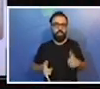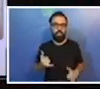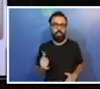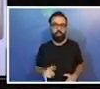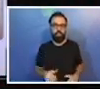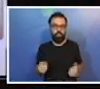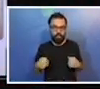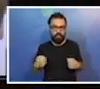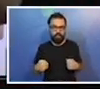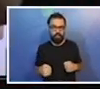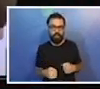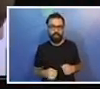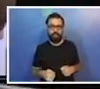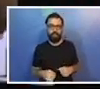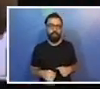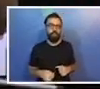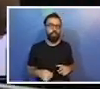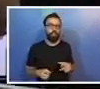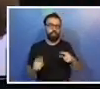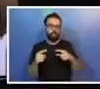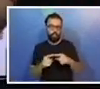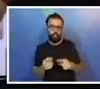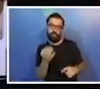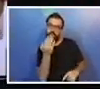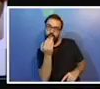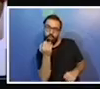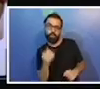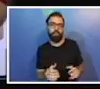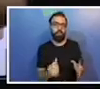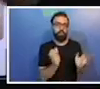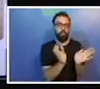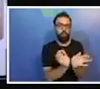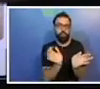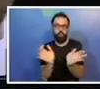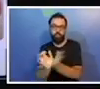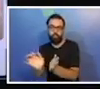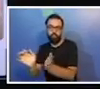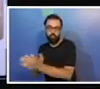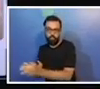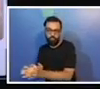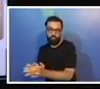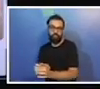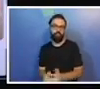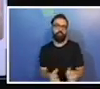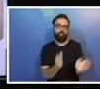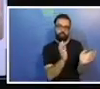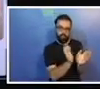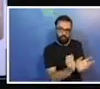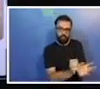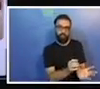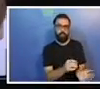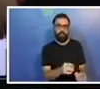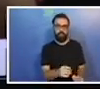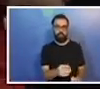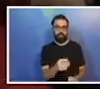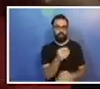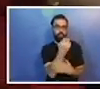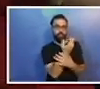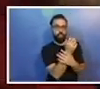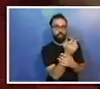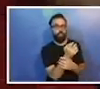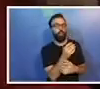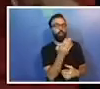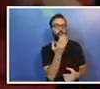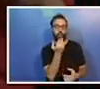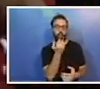alimentação, eles entram numa classificação. Os herbívoros, que se alimentam de